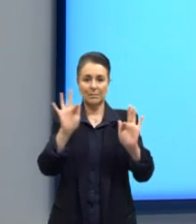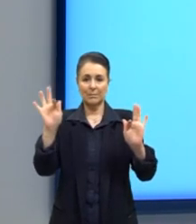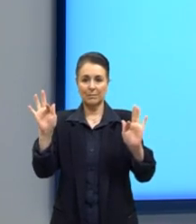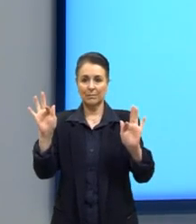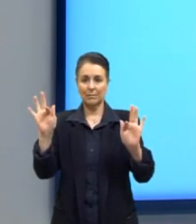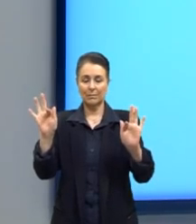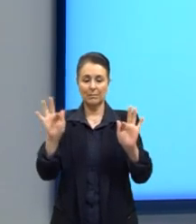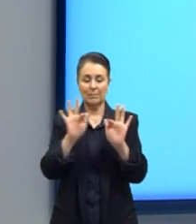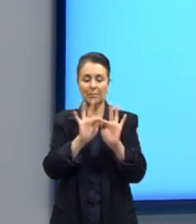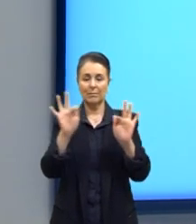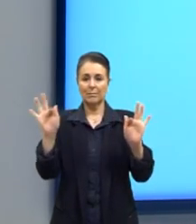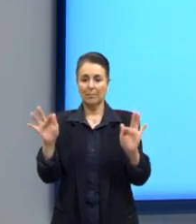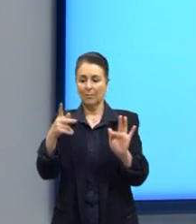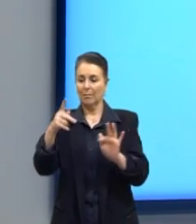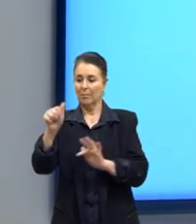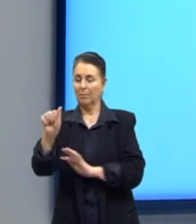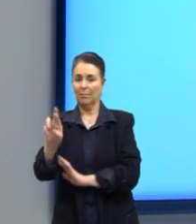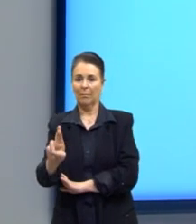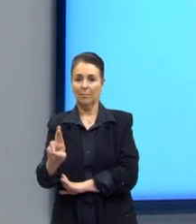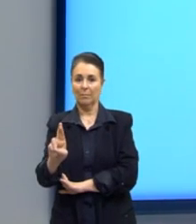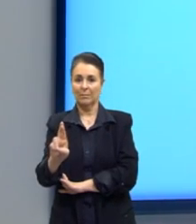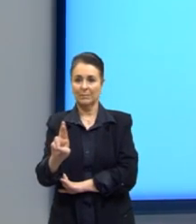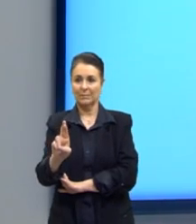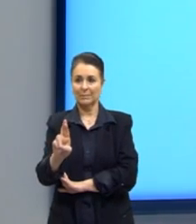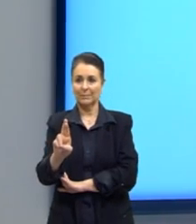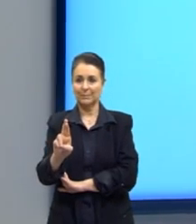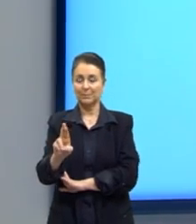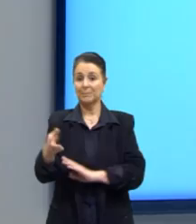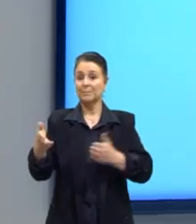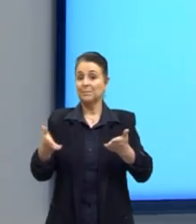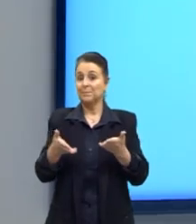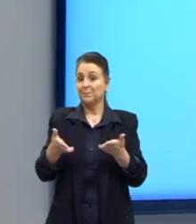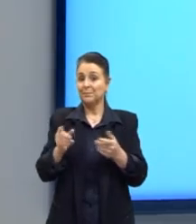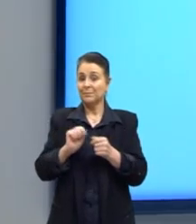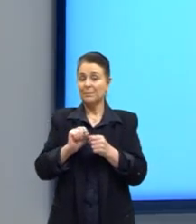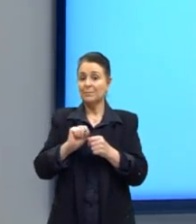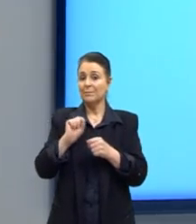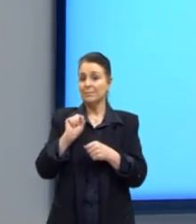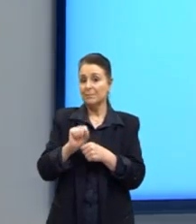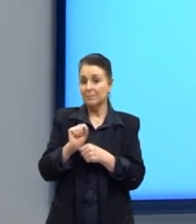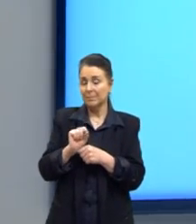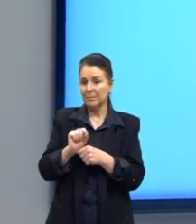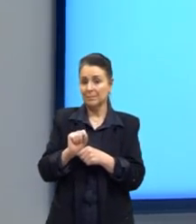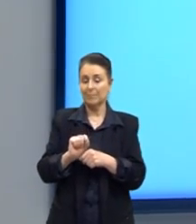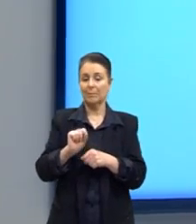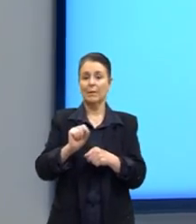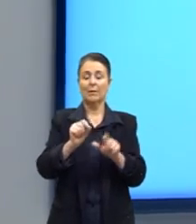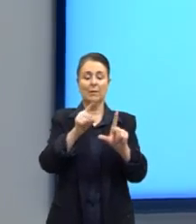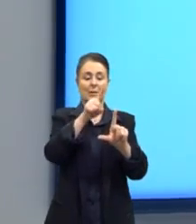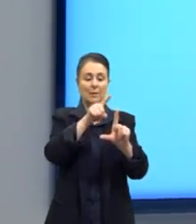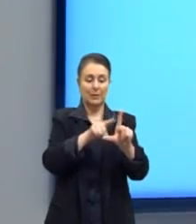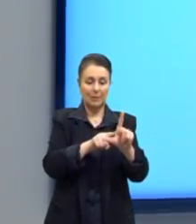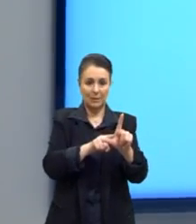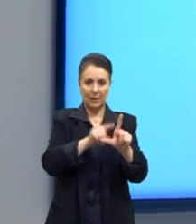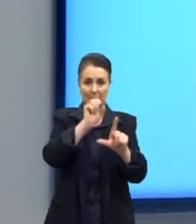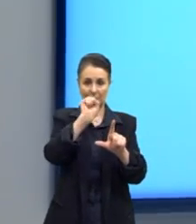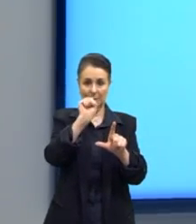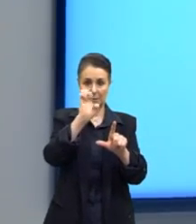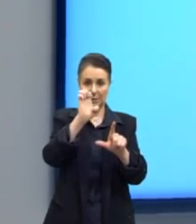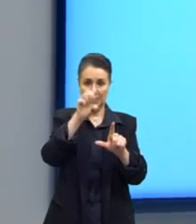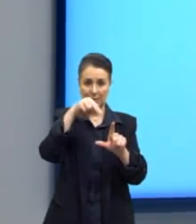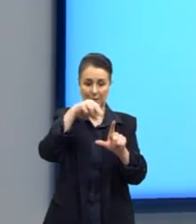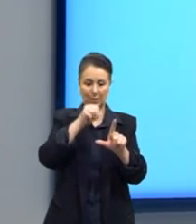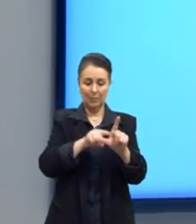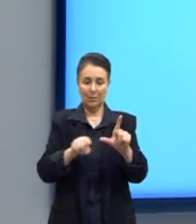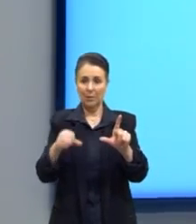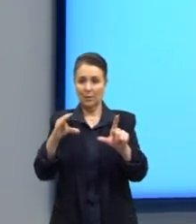chamada de função par agora nós vimos então seno e cosseno nós vamos partir para a